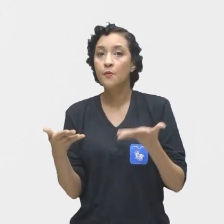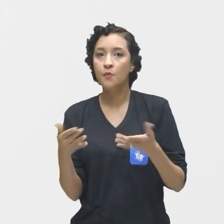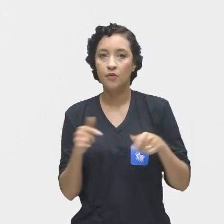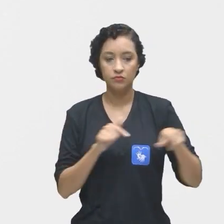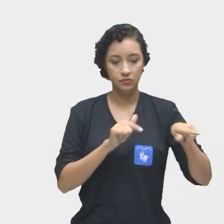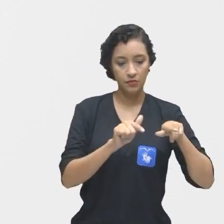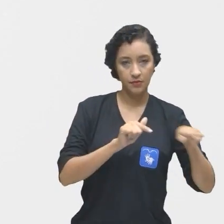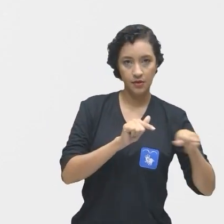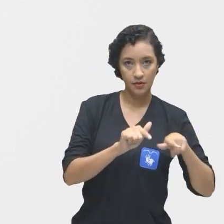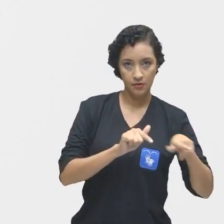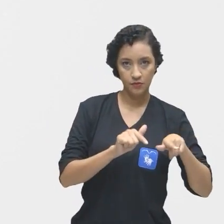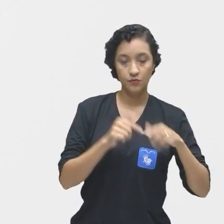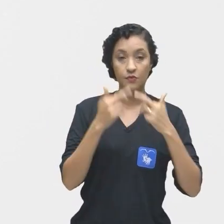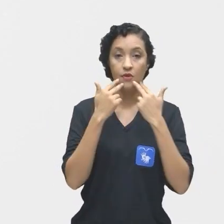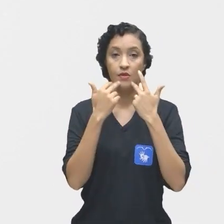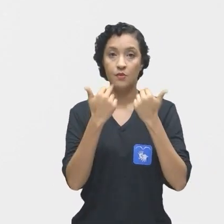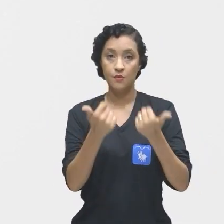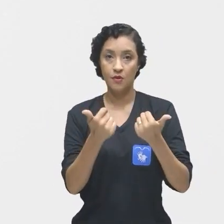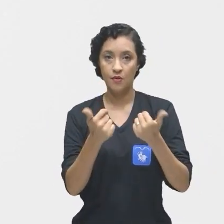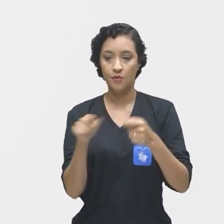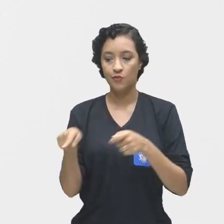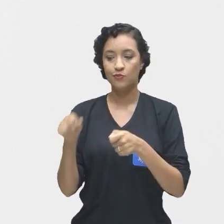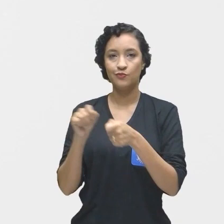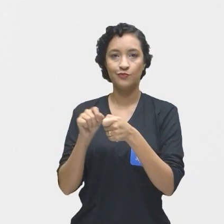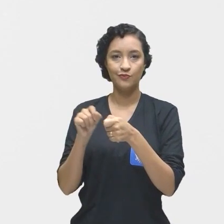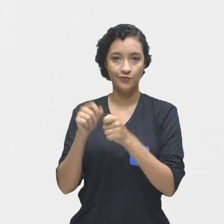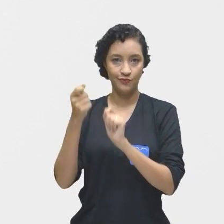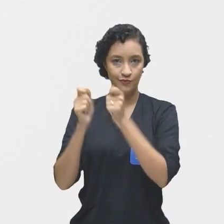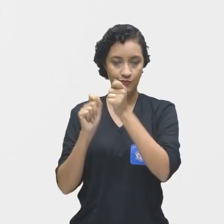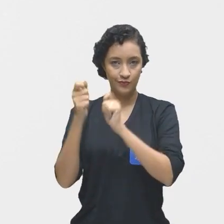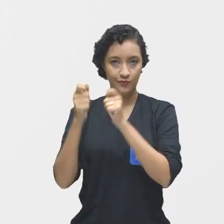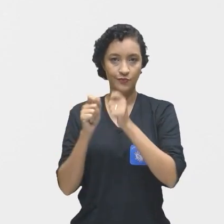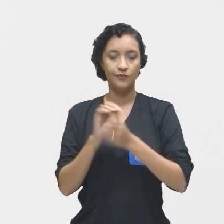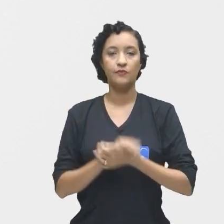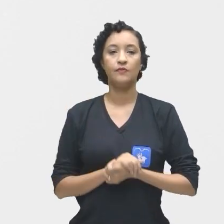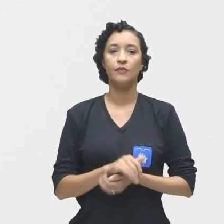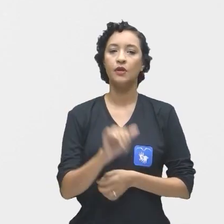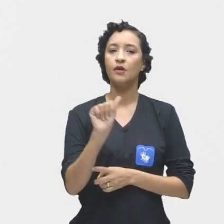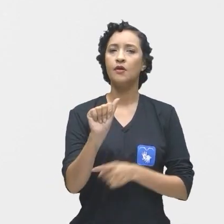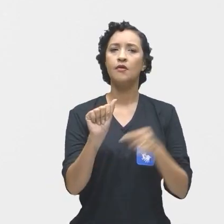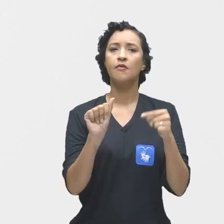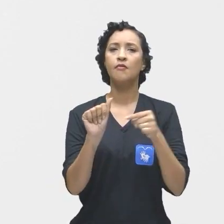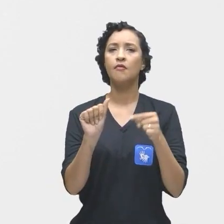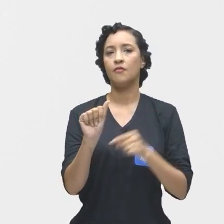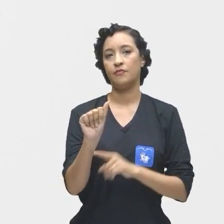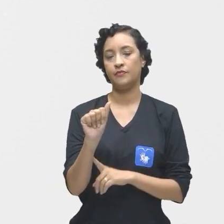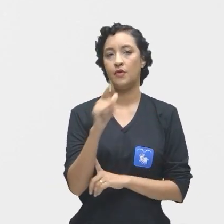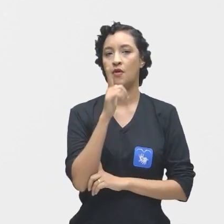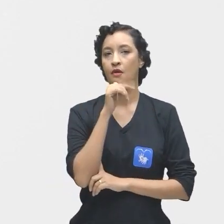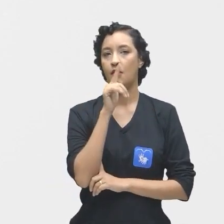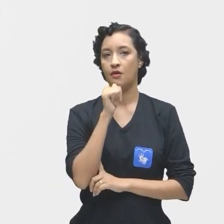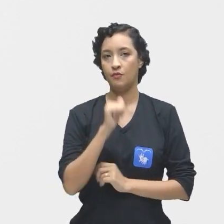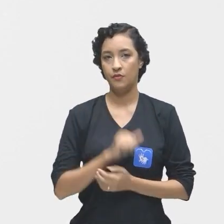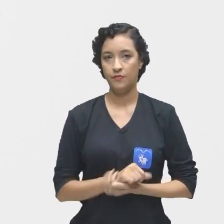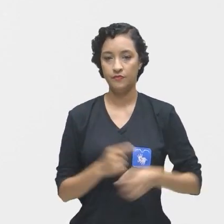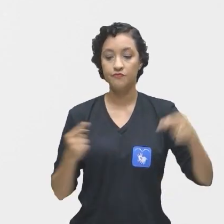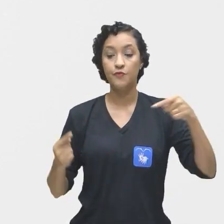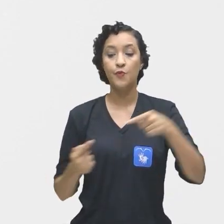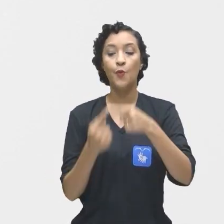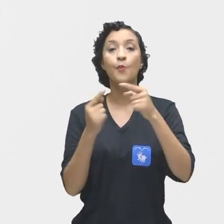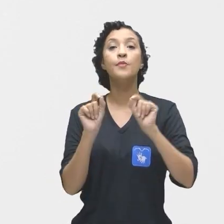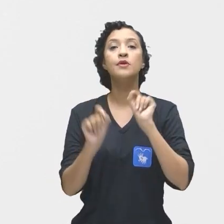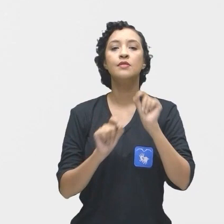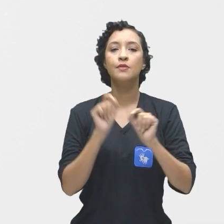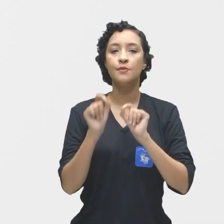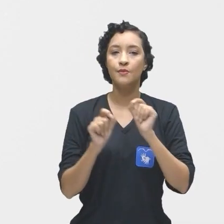trabalho, natural e produção. Aí nós temos a letra A. A letra A é água. Água é um recurso que já